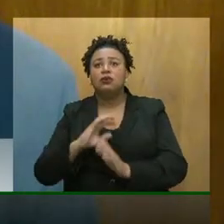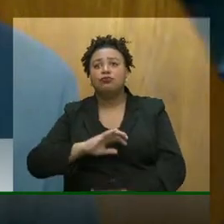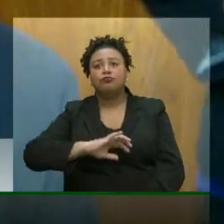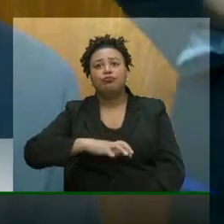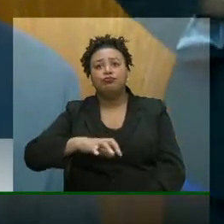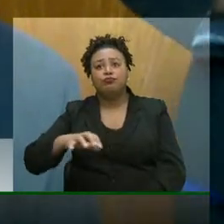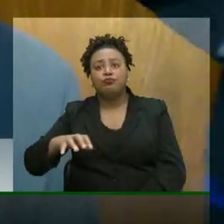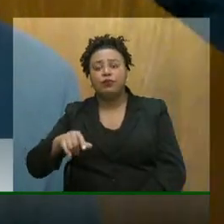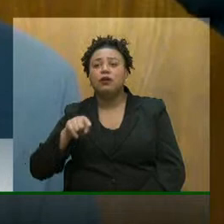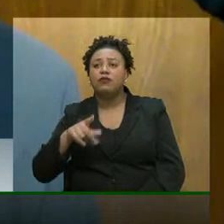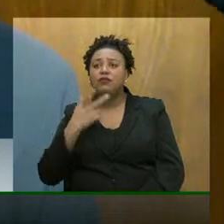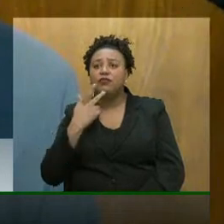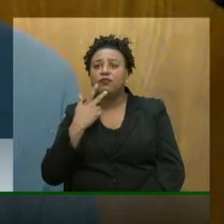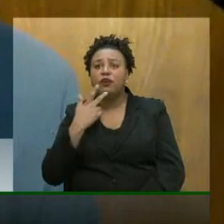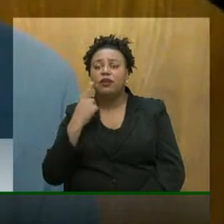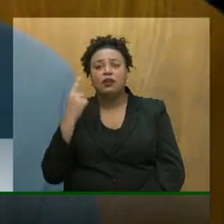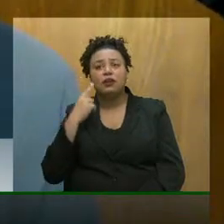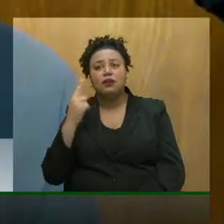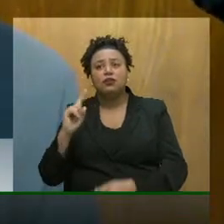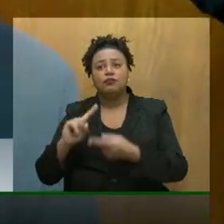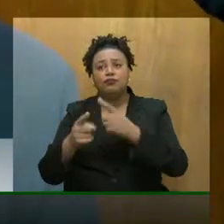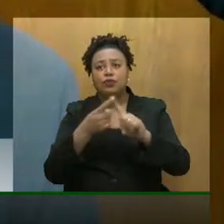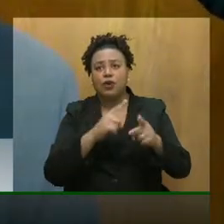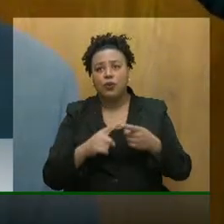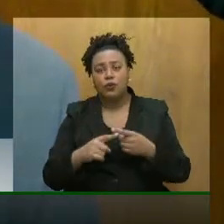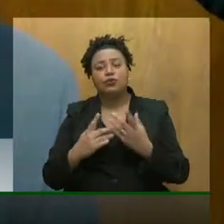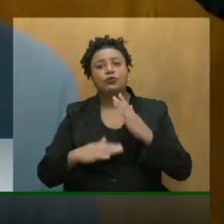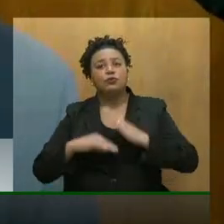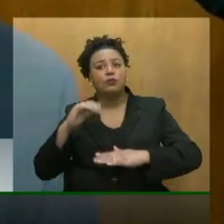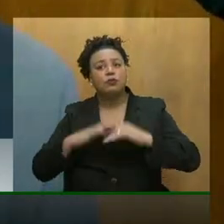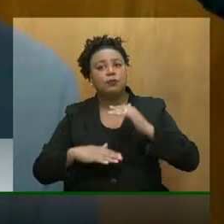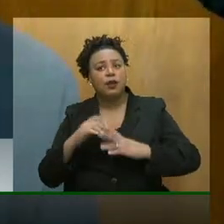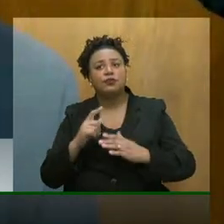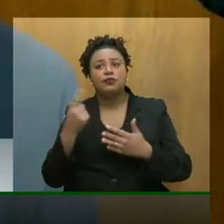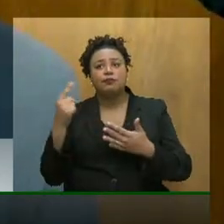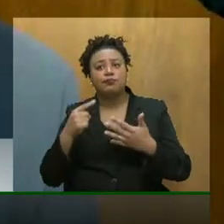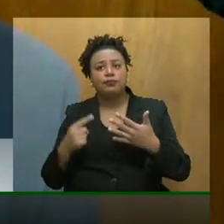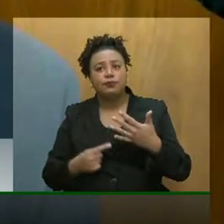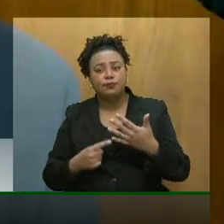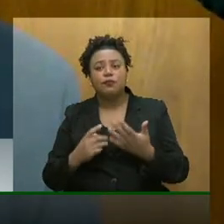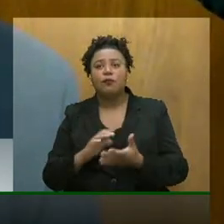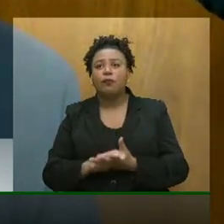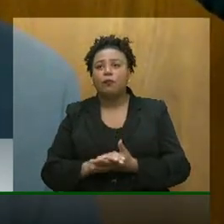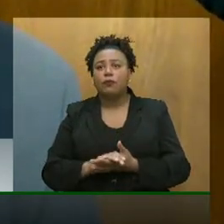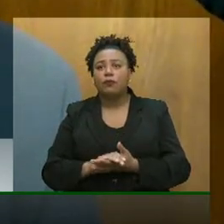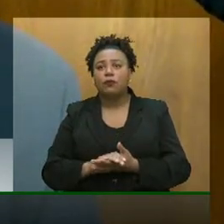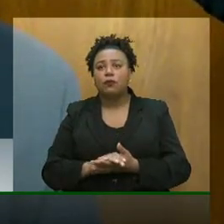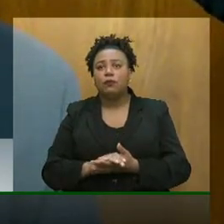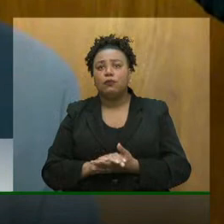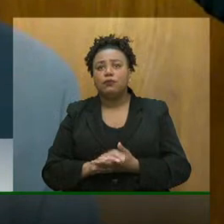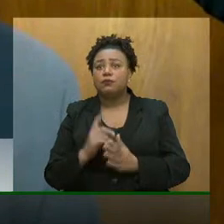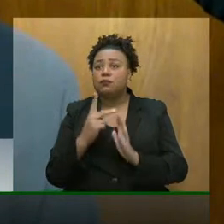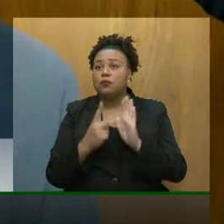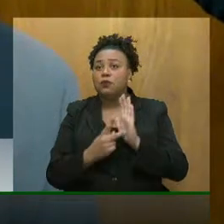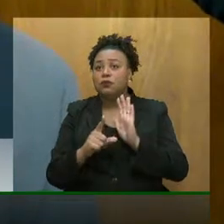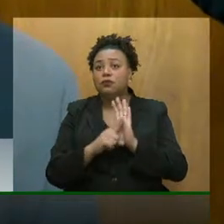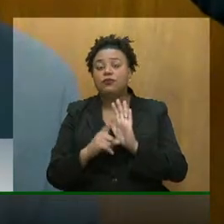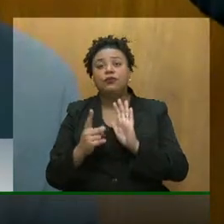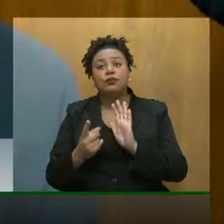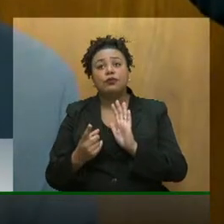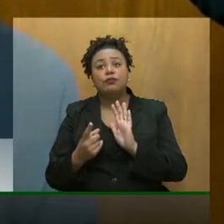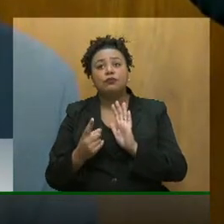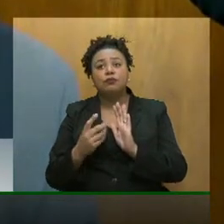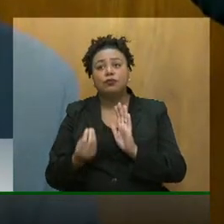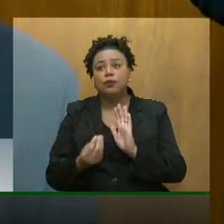setoriais. Estabelece hipóteses de acordos setoriais de boas práticas e da outras providências. Ao projeto foi acostado o ofício do